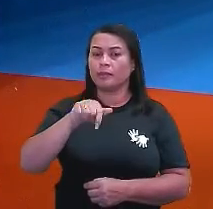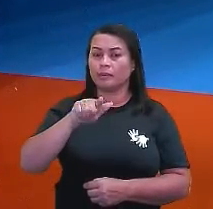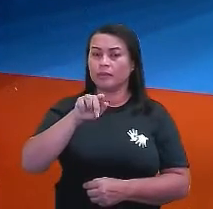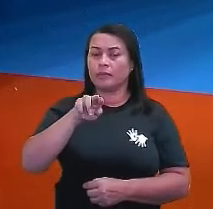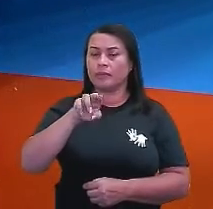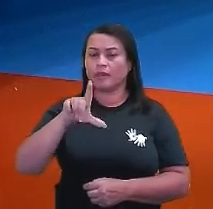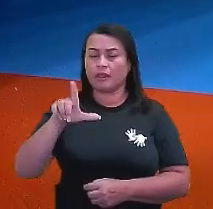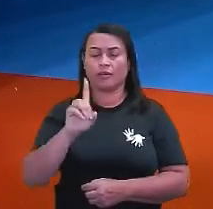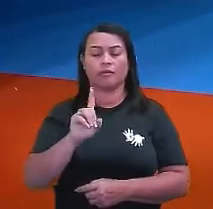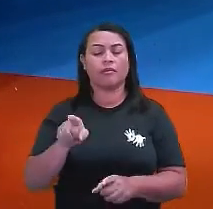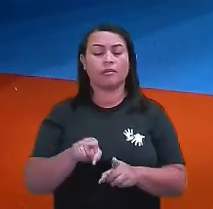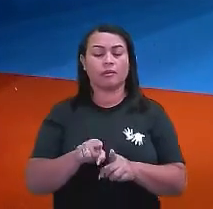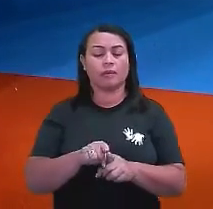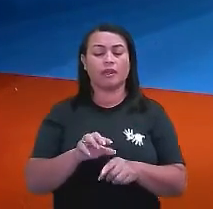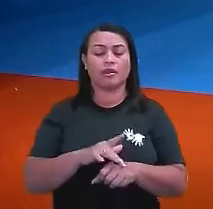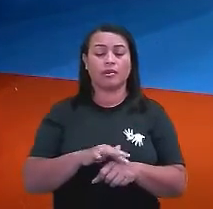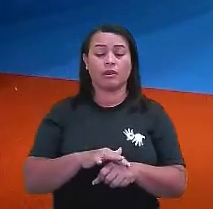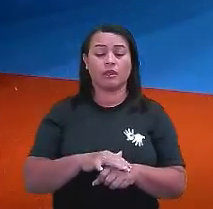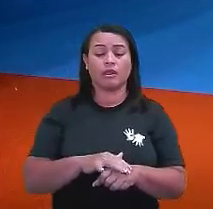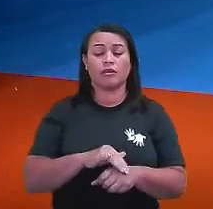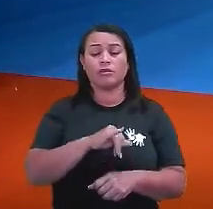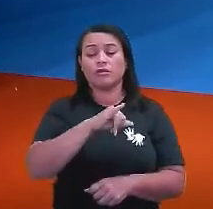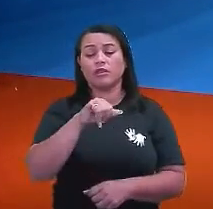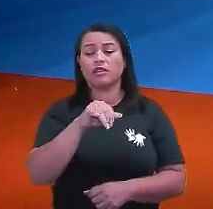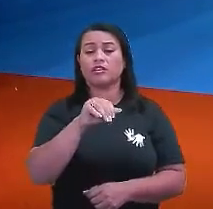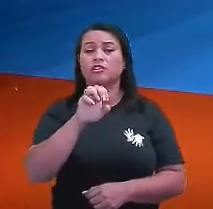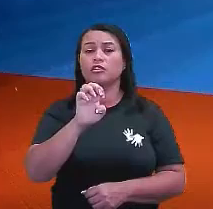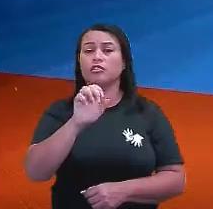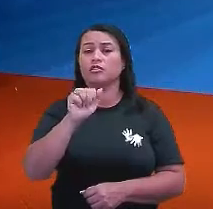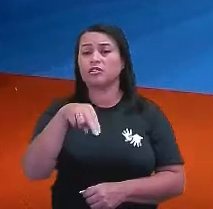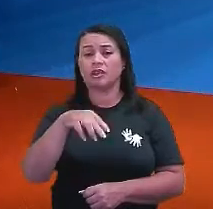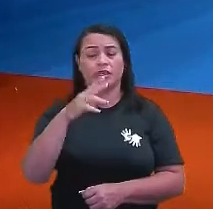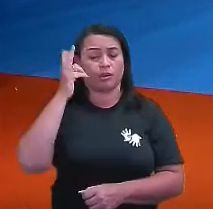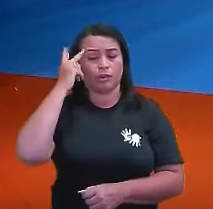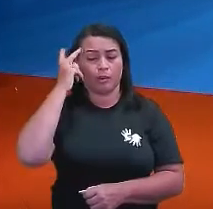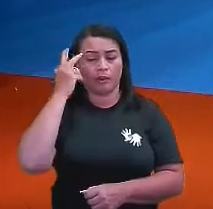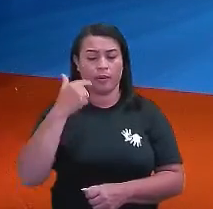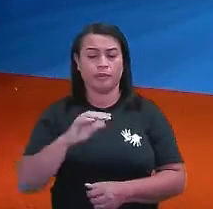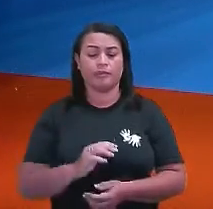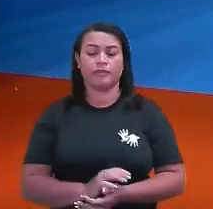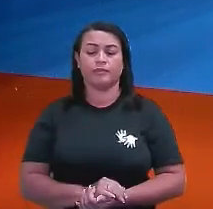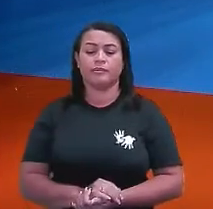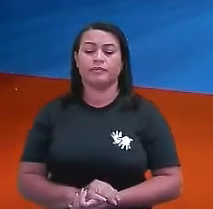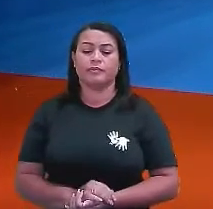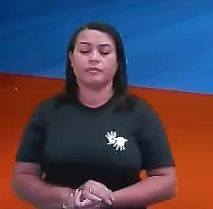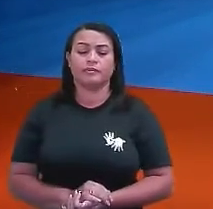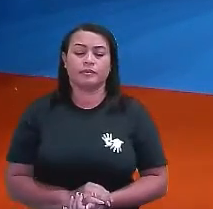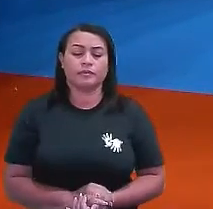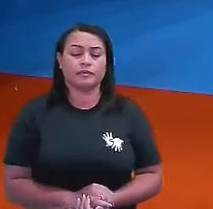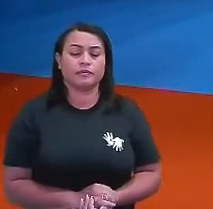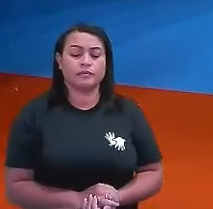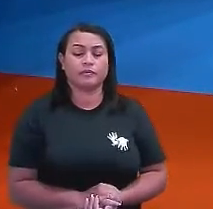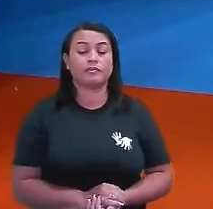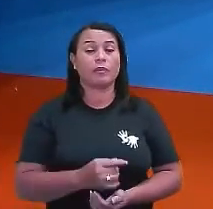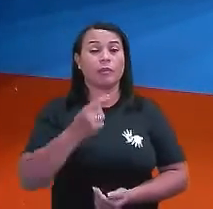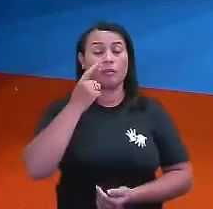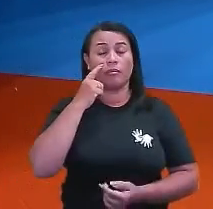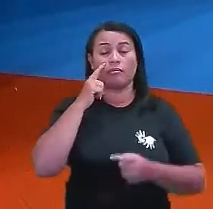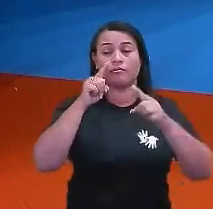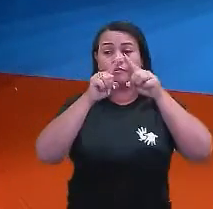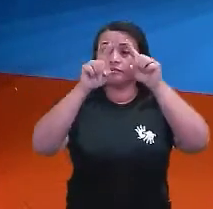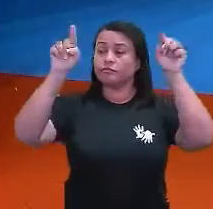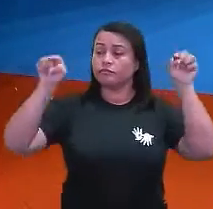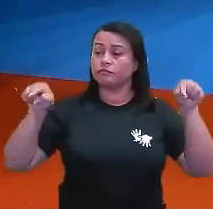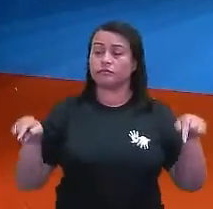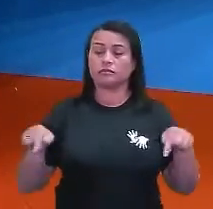doentinha. E Jean está com a temperatura do corpo normal, tá certo? Ó, no quadro a seguir,